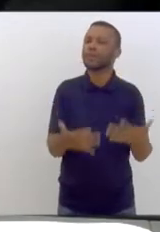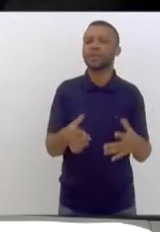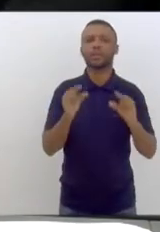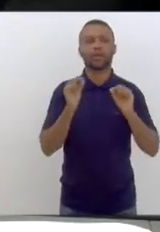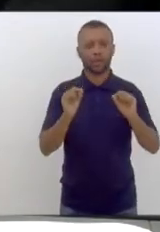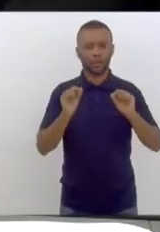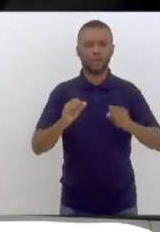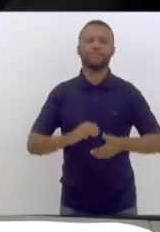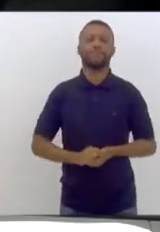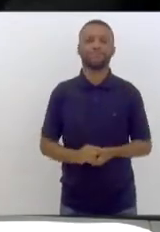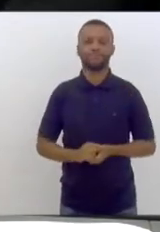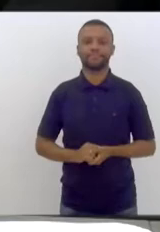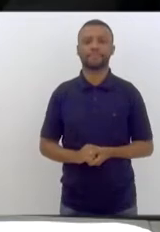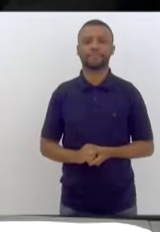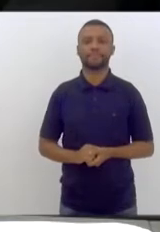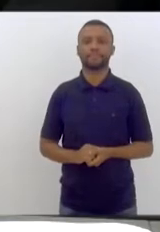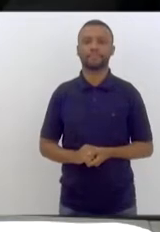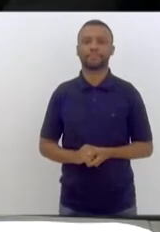que